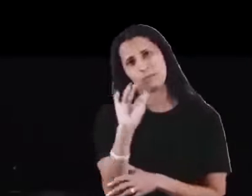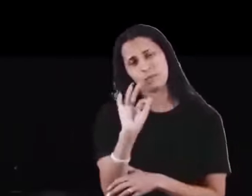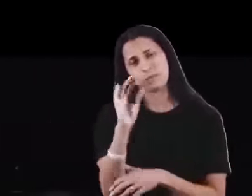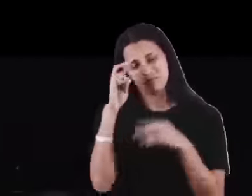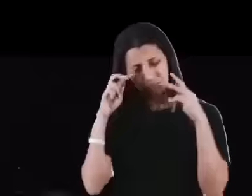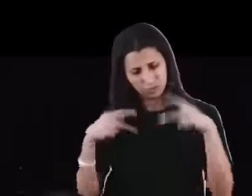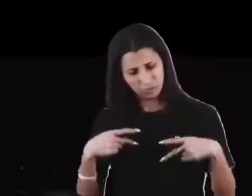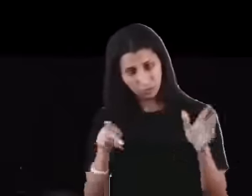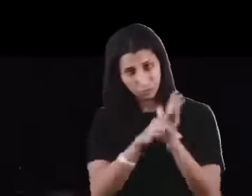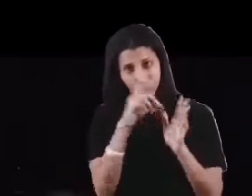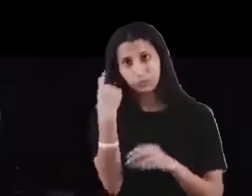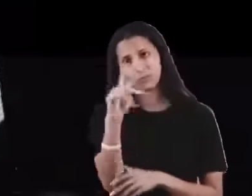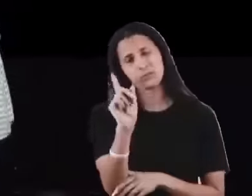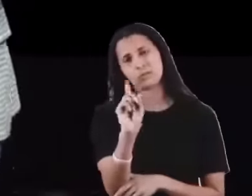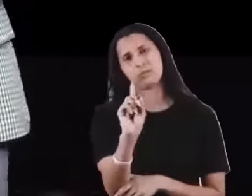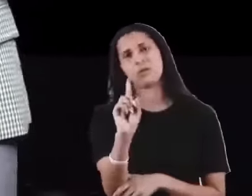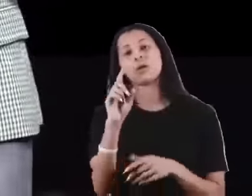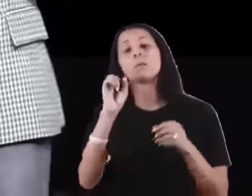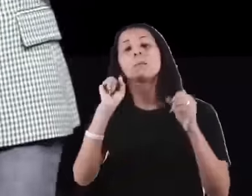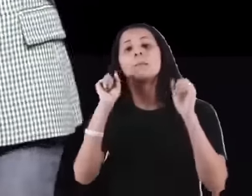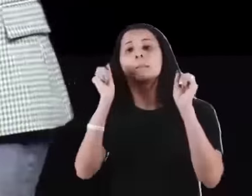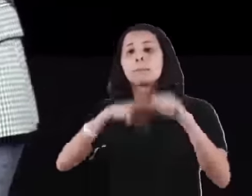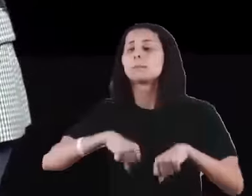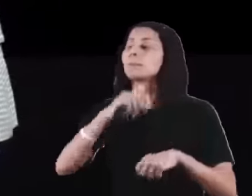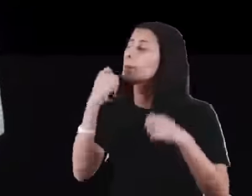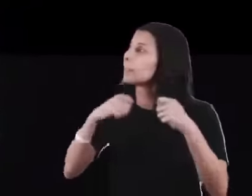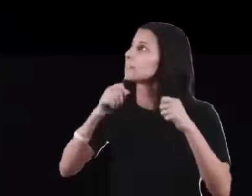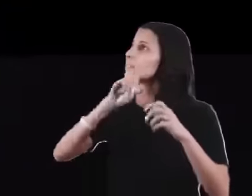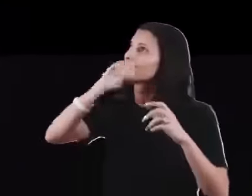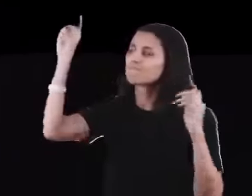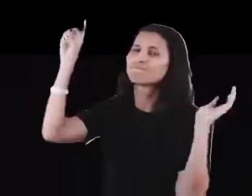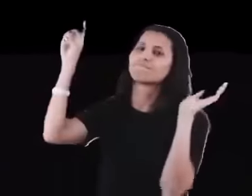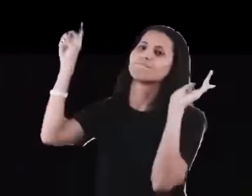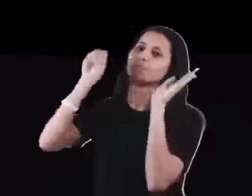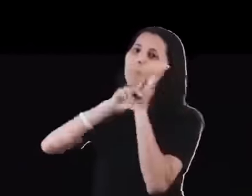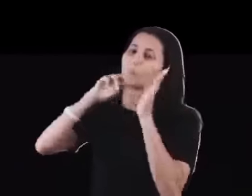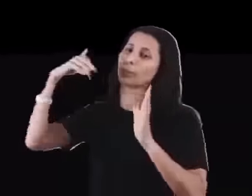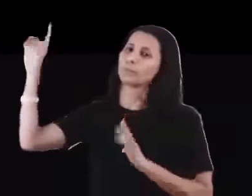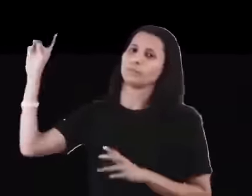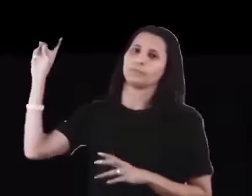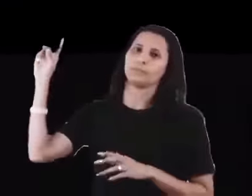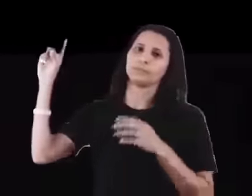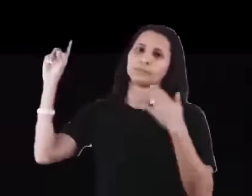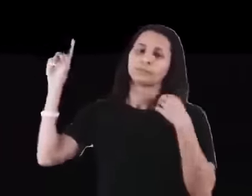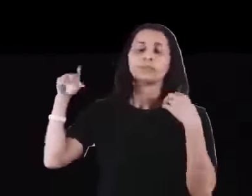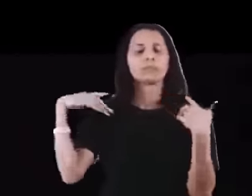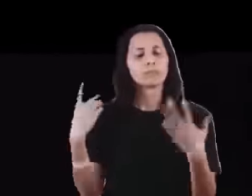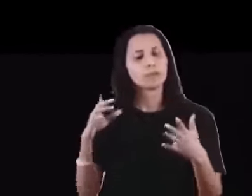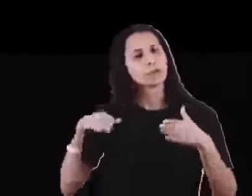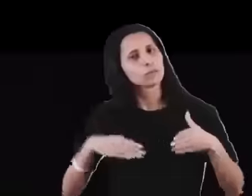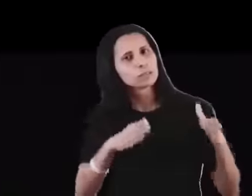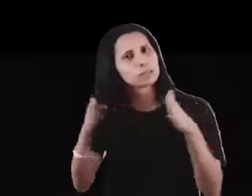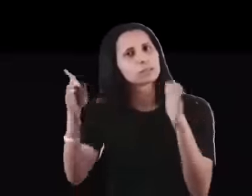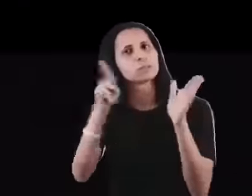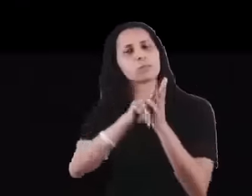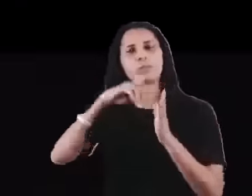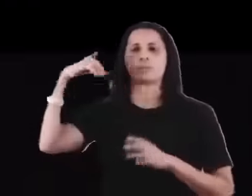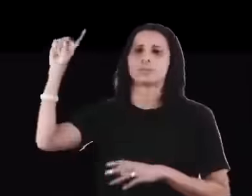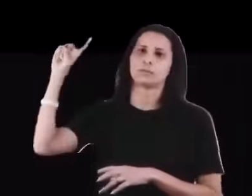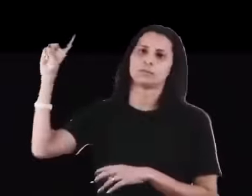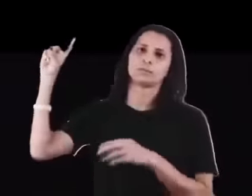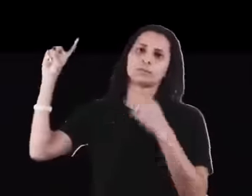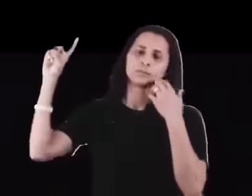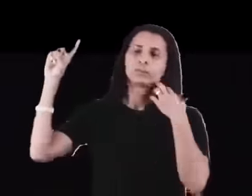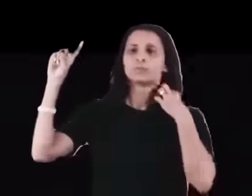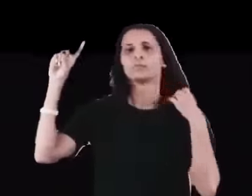Deus não tome decisões baseado no seu direito tome decisões baseadas na direção de Deus Ah mas eu tenho